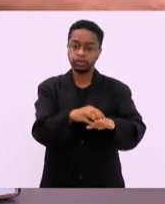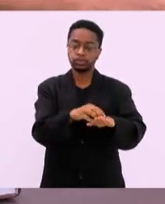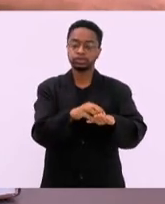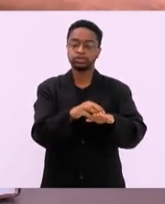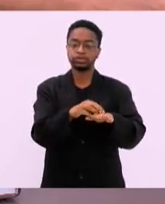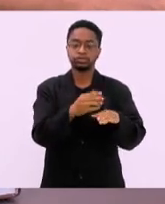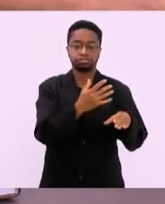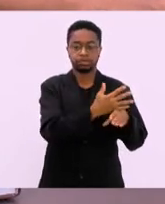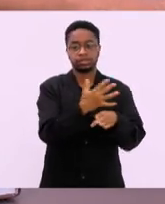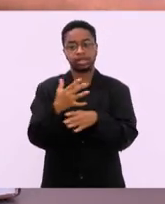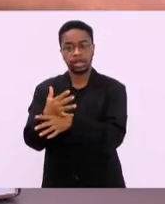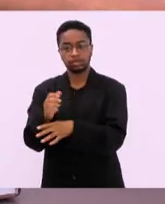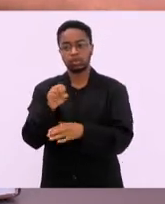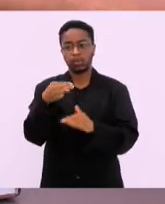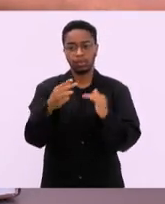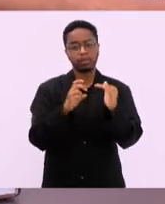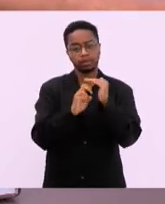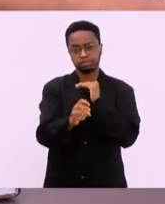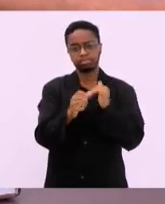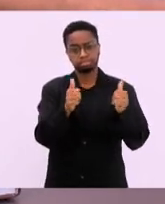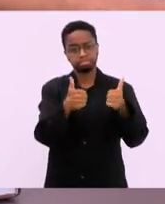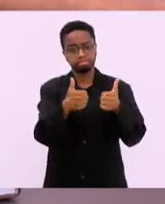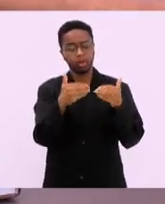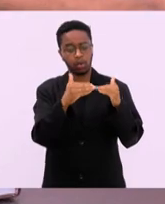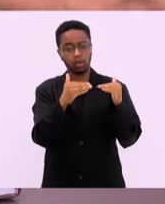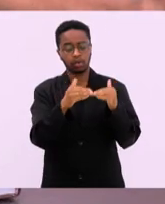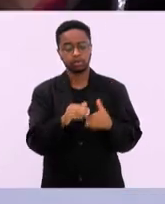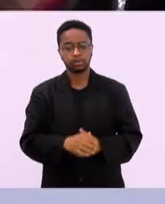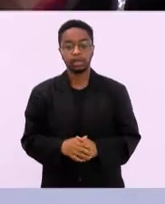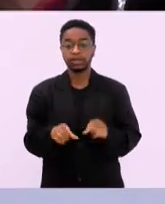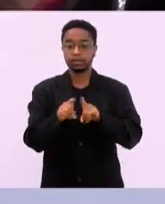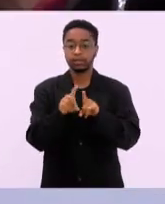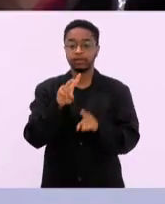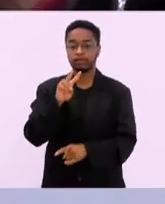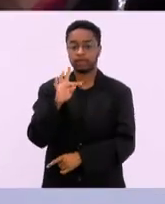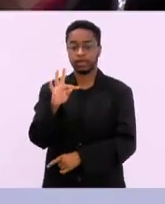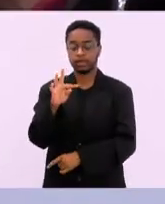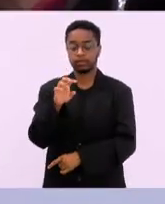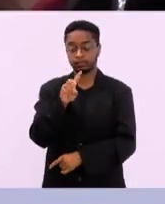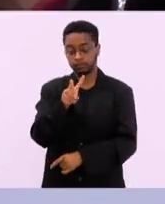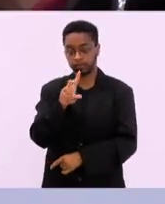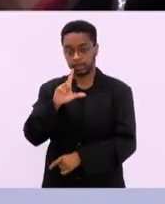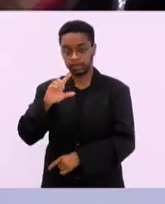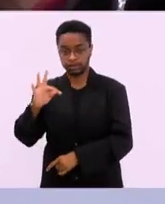metroviário. Está de bom como está. E botou, inclusive, o VLT, exato, que só